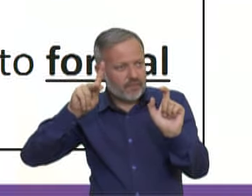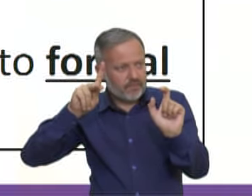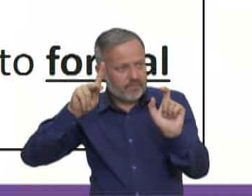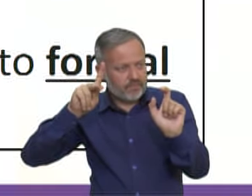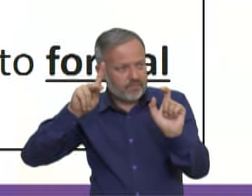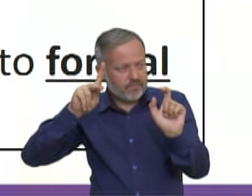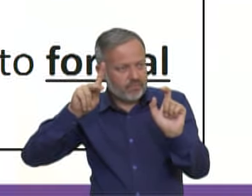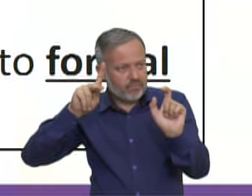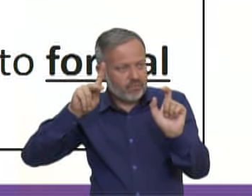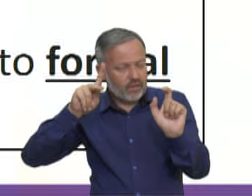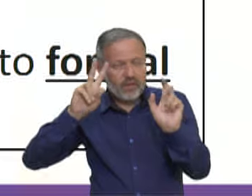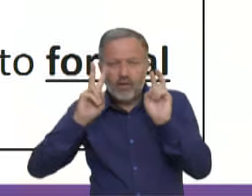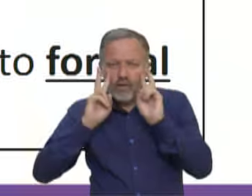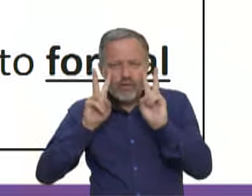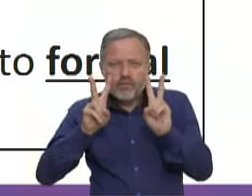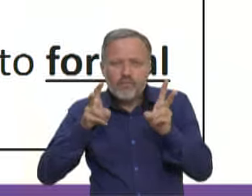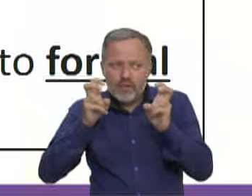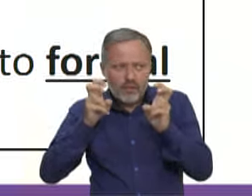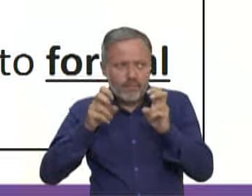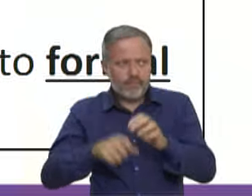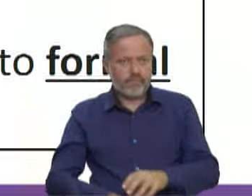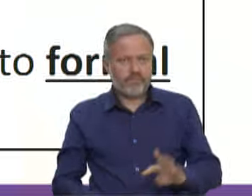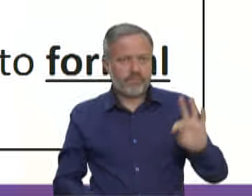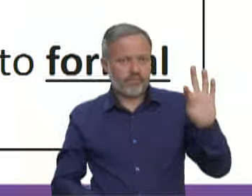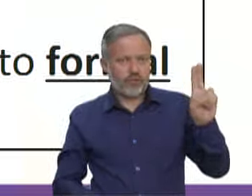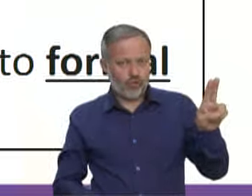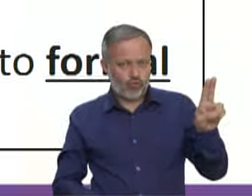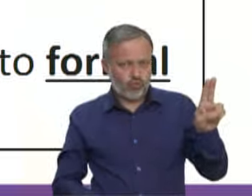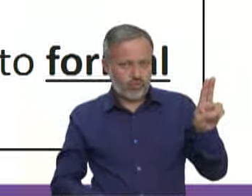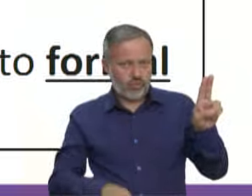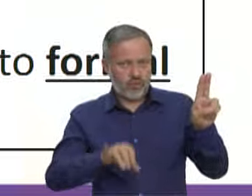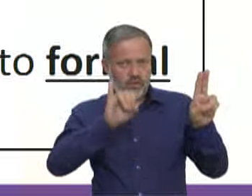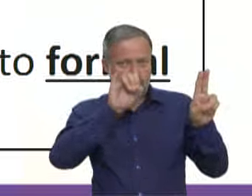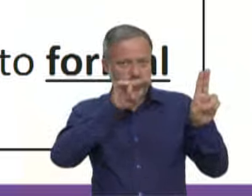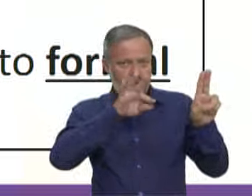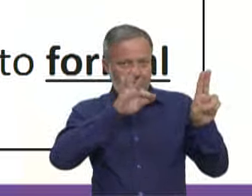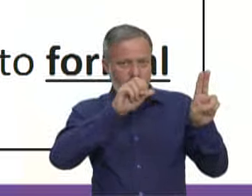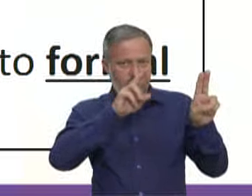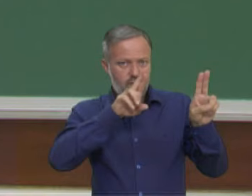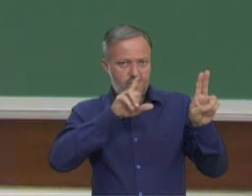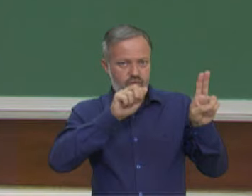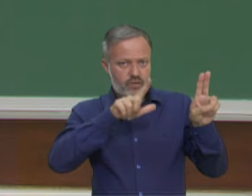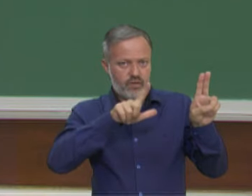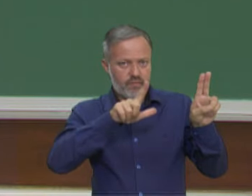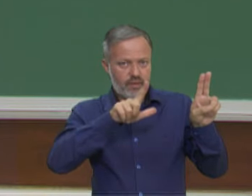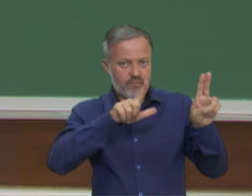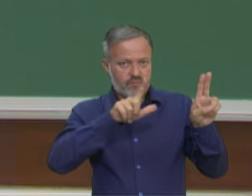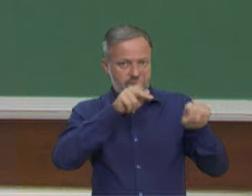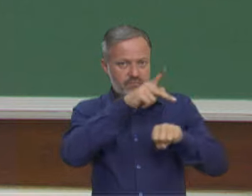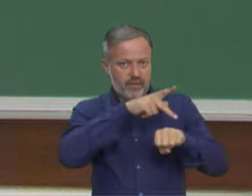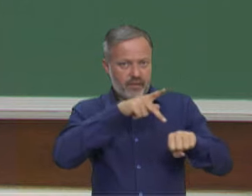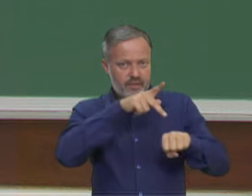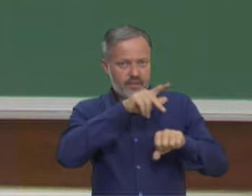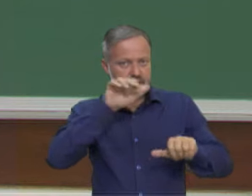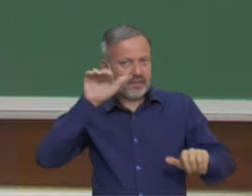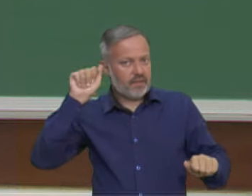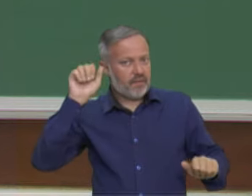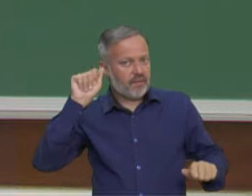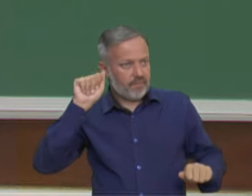como a gente vai proceder? O tu informal. Vamos pegar a Espanha, ok? A Espanha como base.